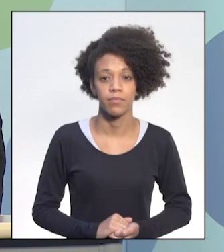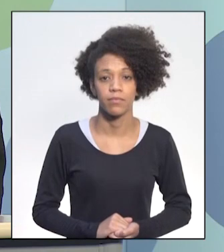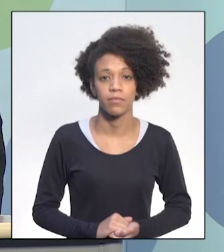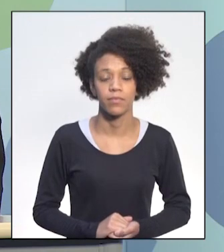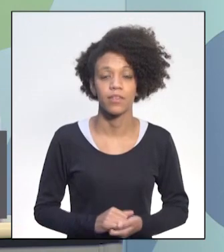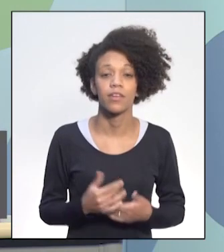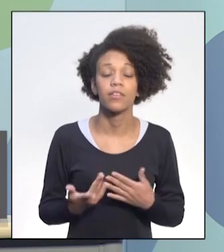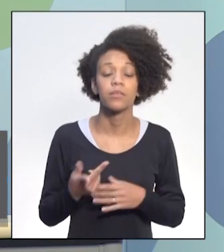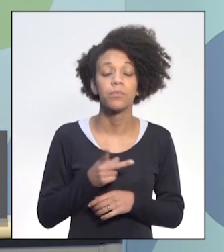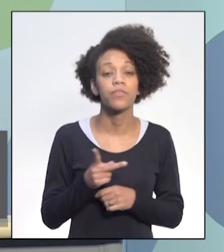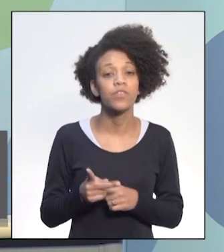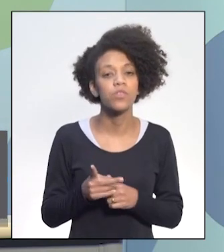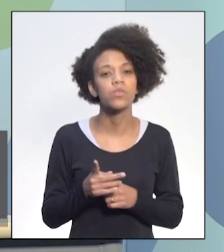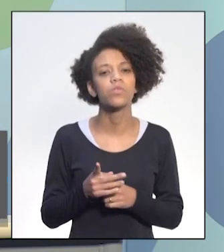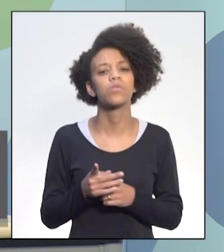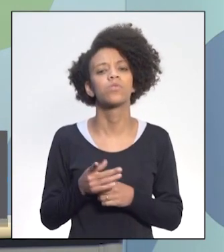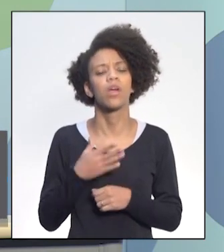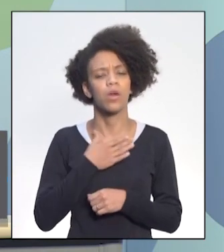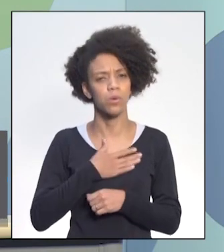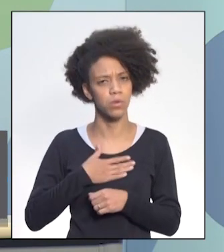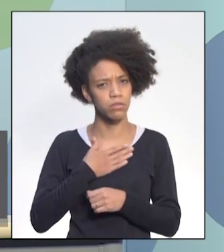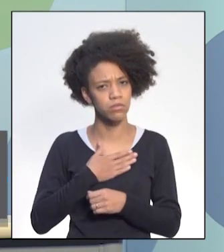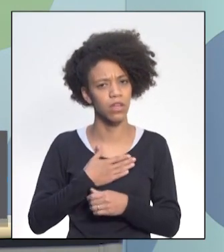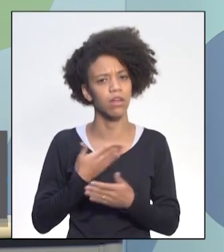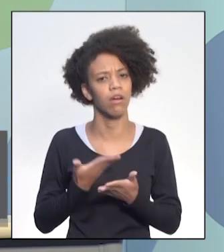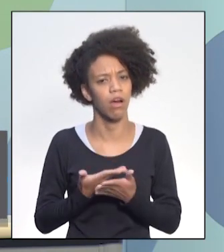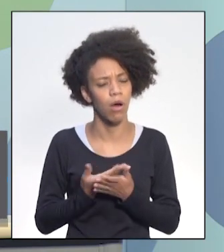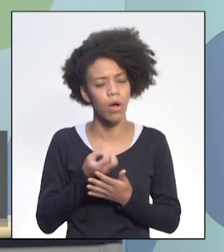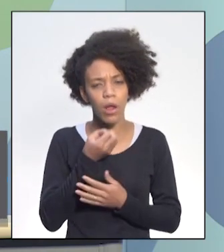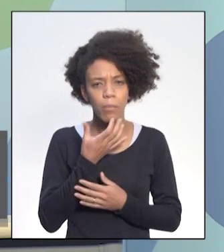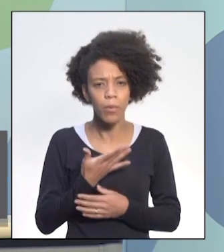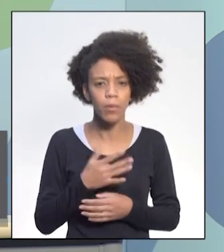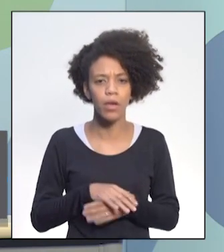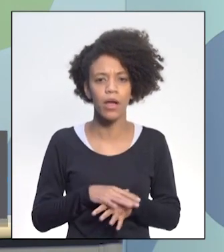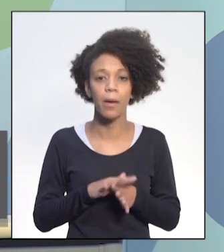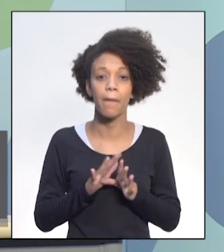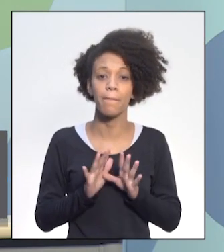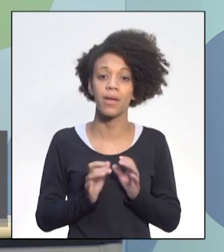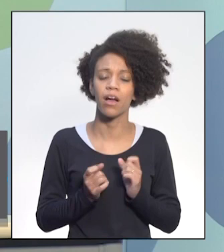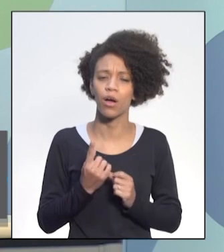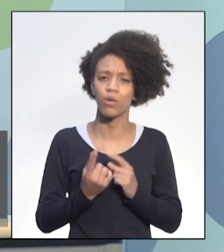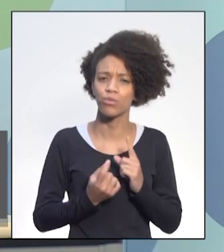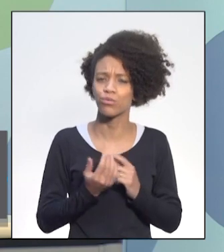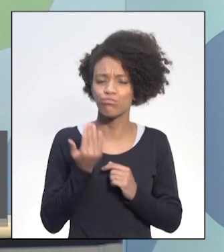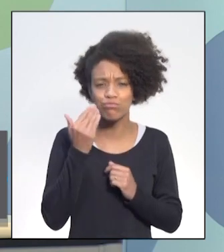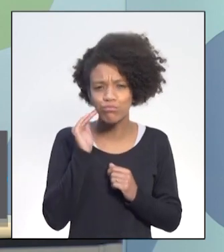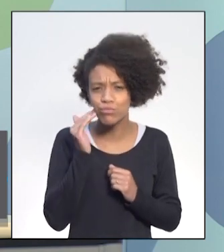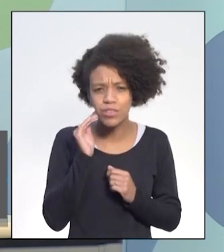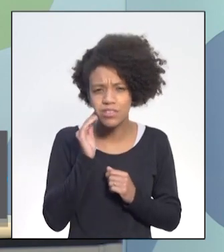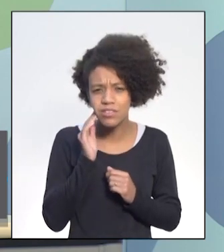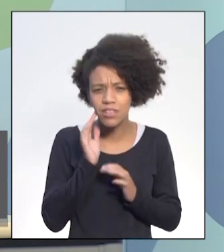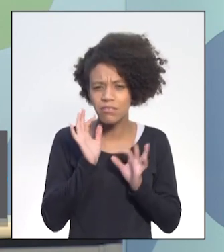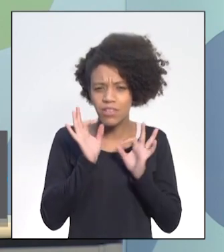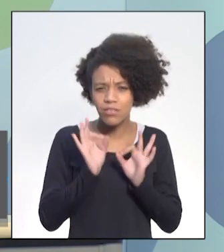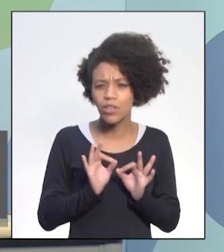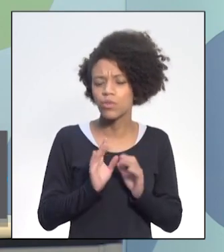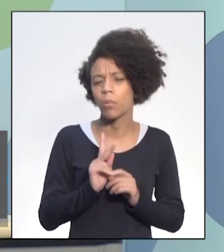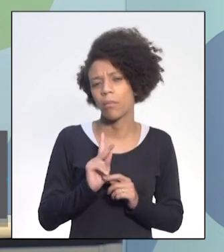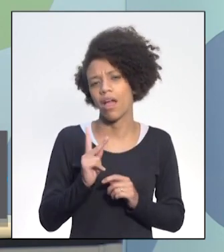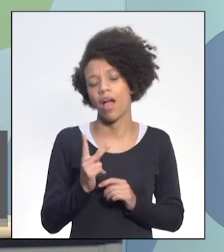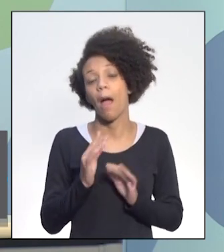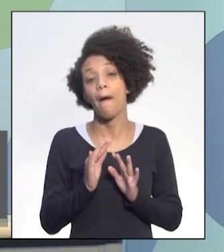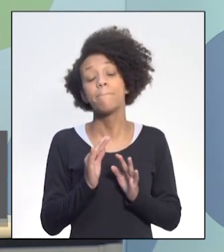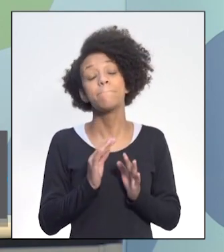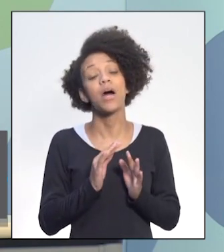É isso aí, professora. A maioria gostou da aula, achou a aula muito boa, né? Apenas alguns alunos não entenderam direito ainda sobre o pH, mas a